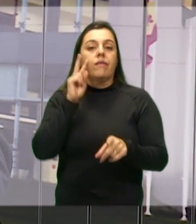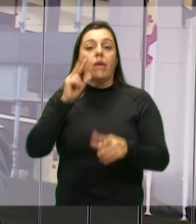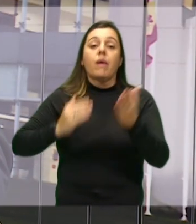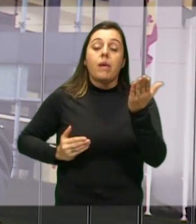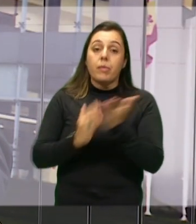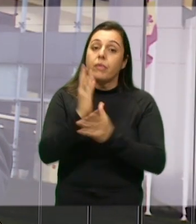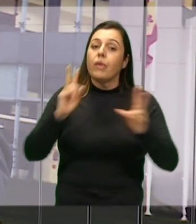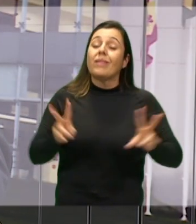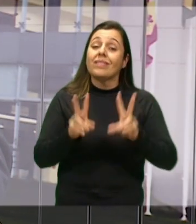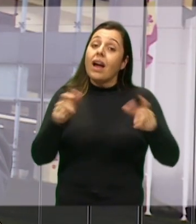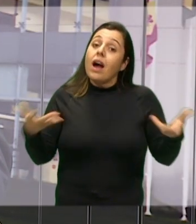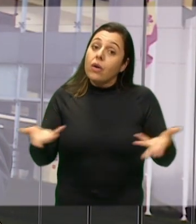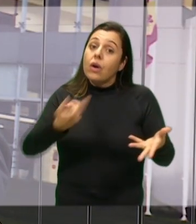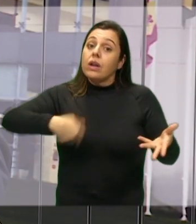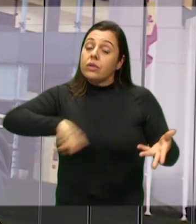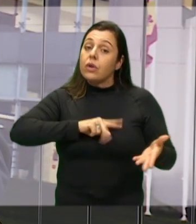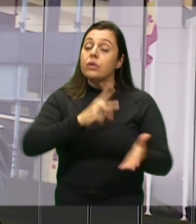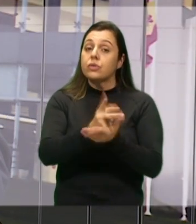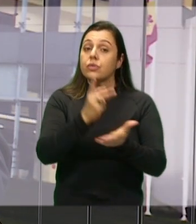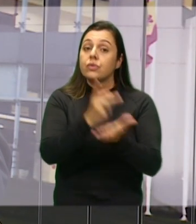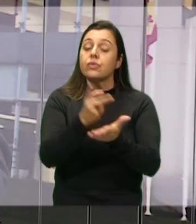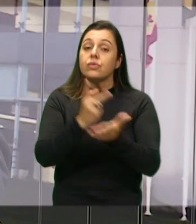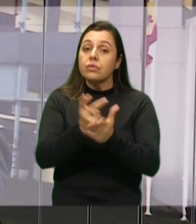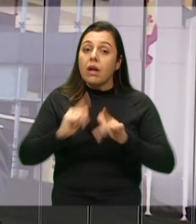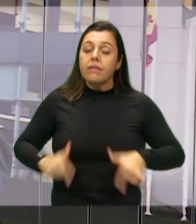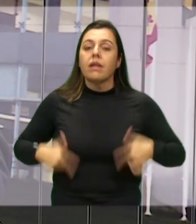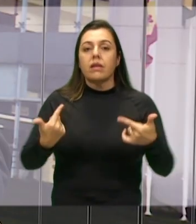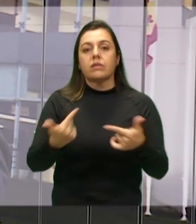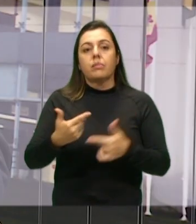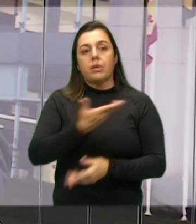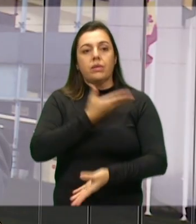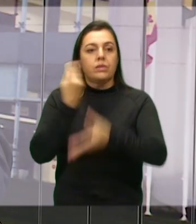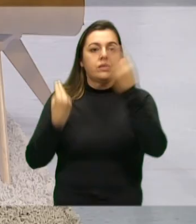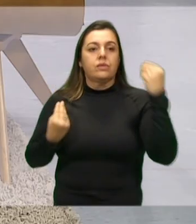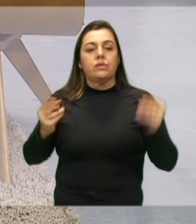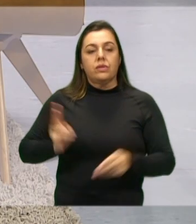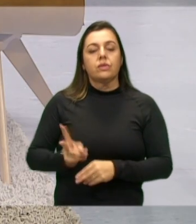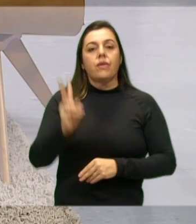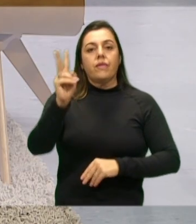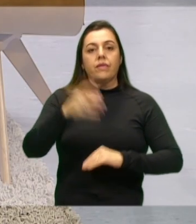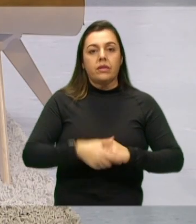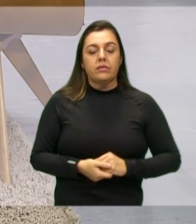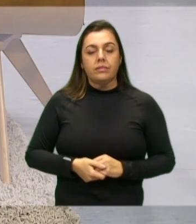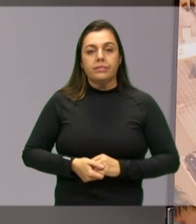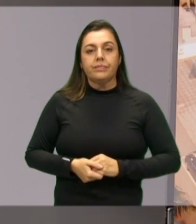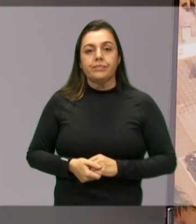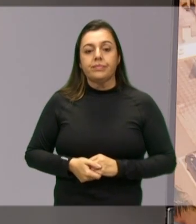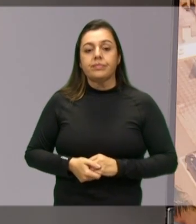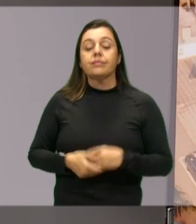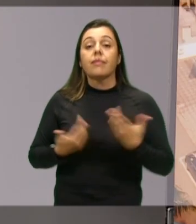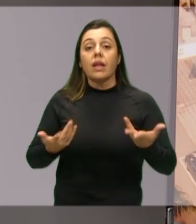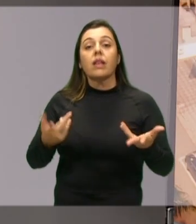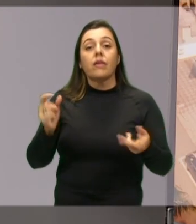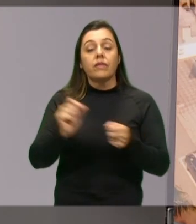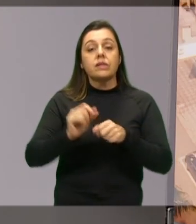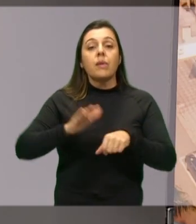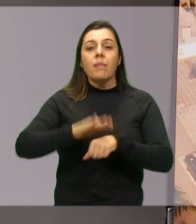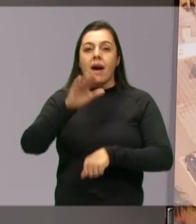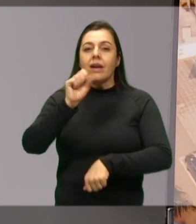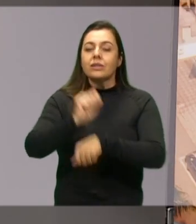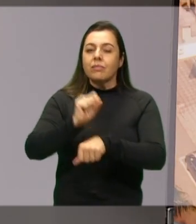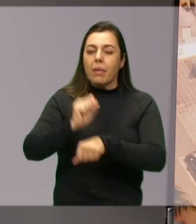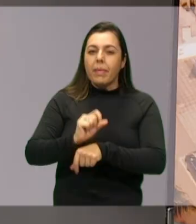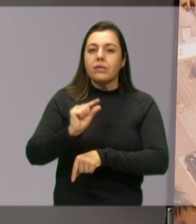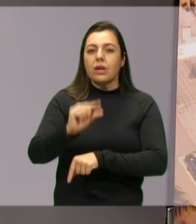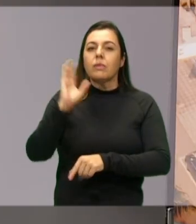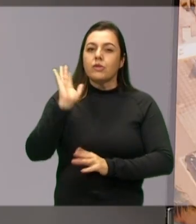a matéria. Agora cabe a gente continuar nessa luta para que não se esqueça dessa valorização devida. Bom, nós vamos fazer mais um rápido